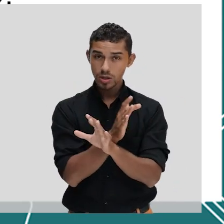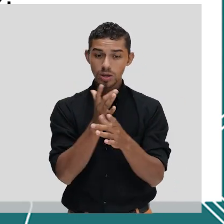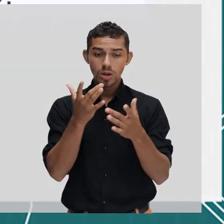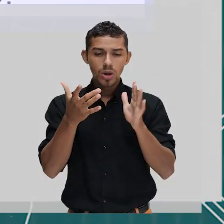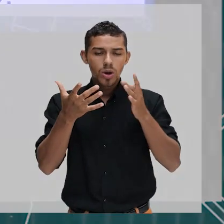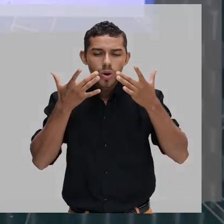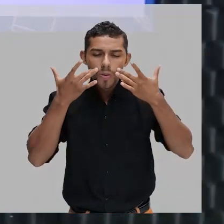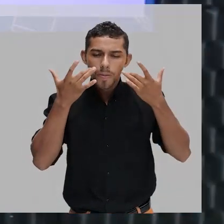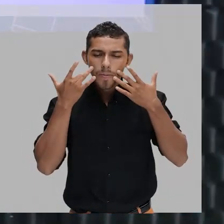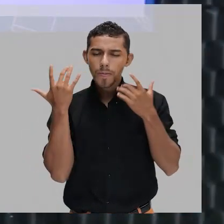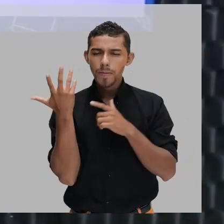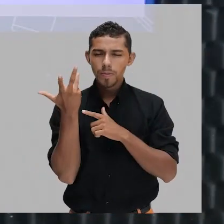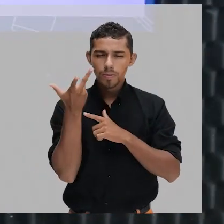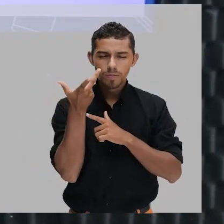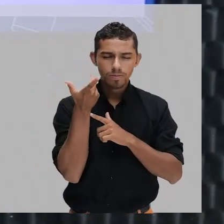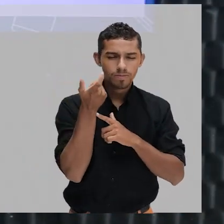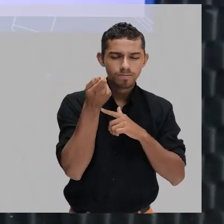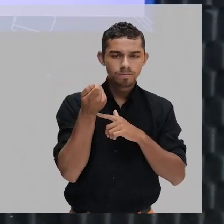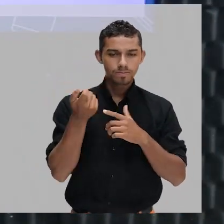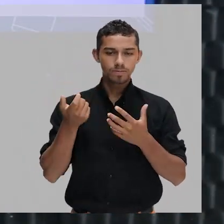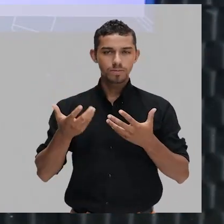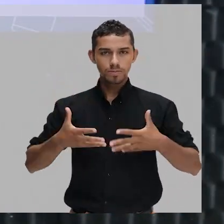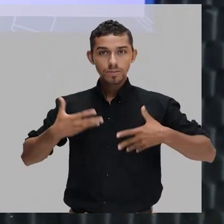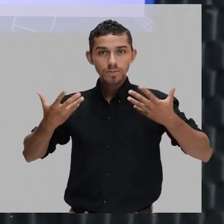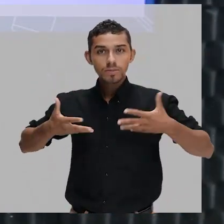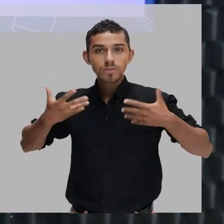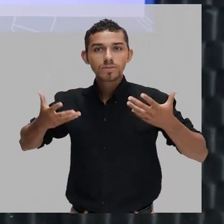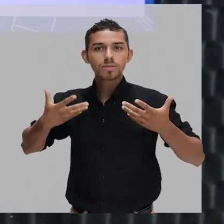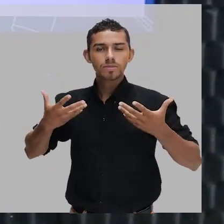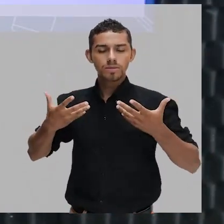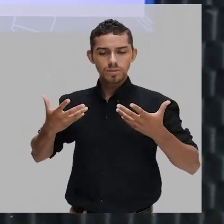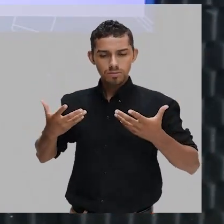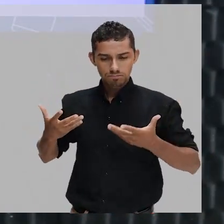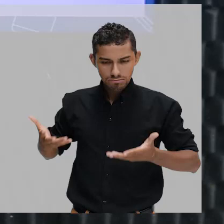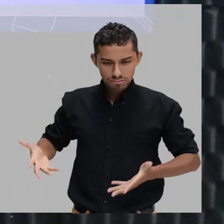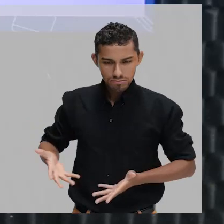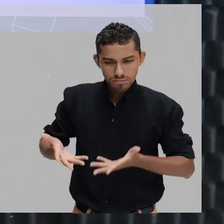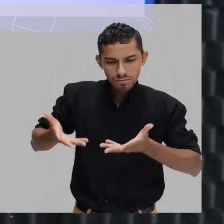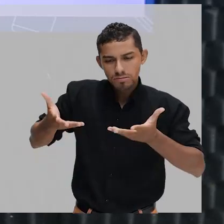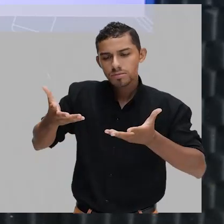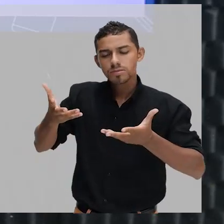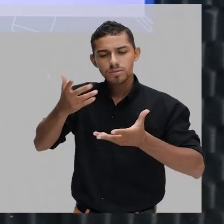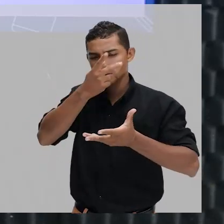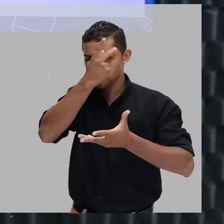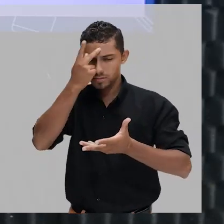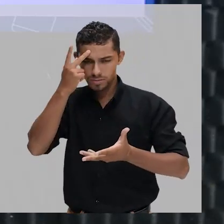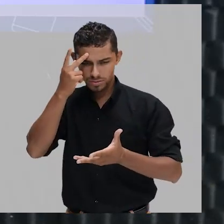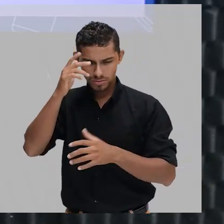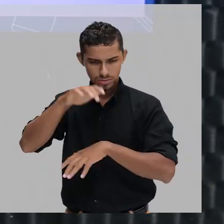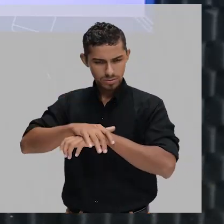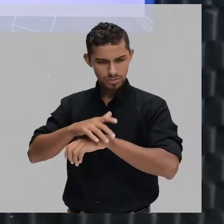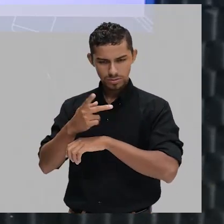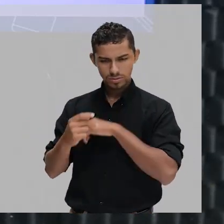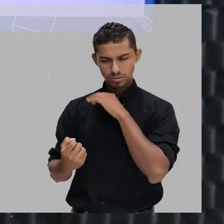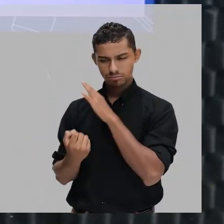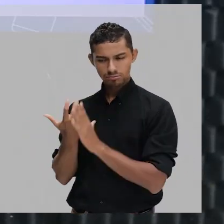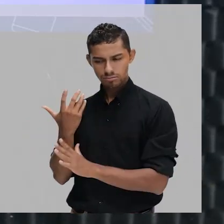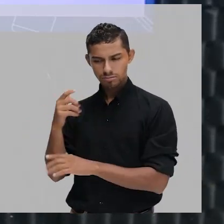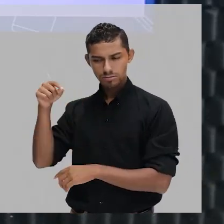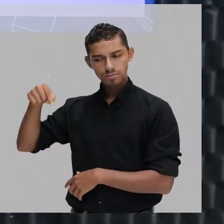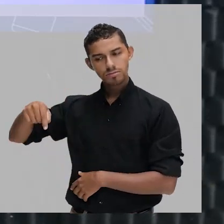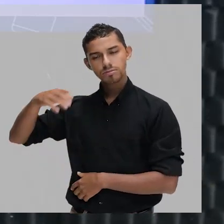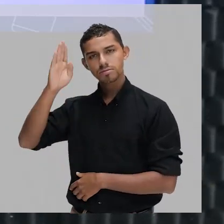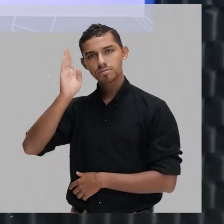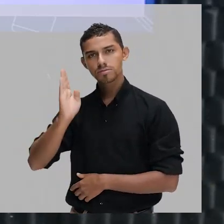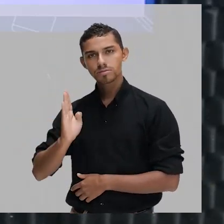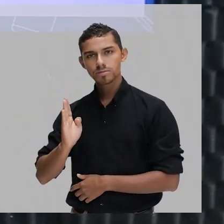de animação. É bem interessante. Hoje a gente vai focar especificamente em quem produz isso, tanto aqui, coloquei uma referência nossa, que é maravilhosa,